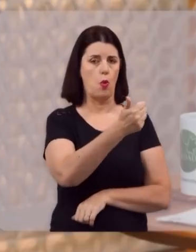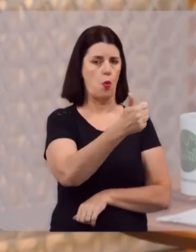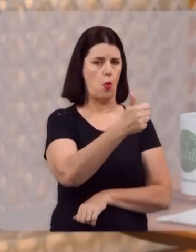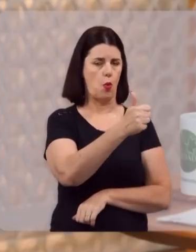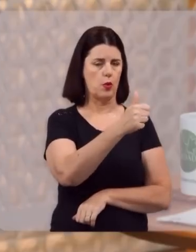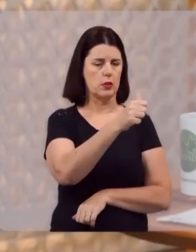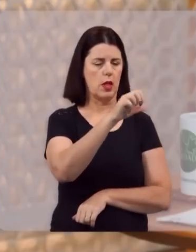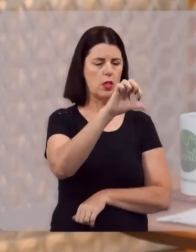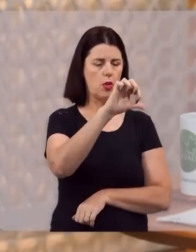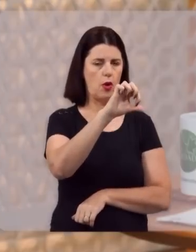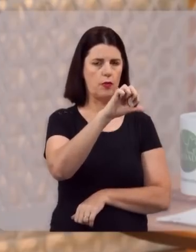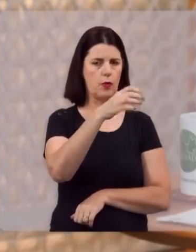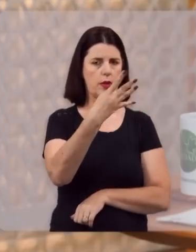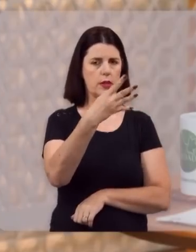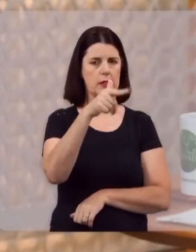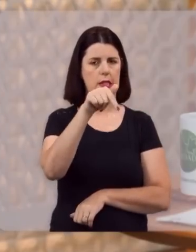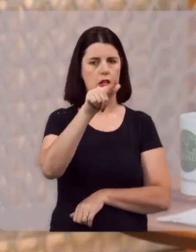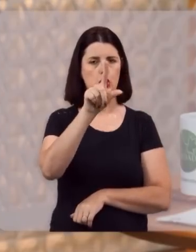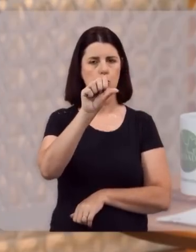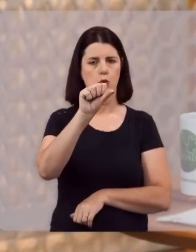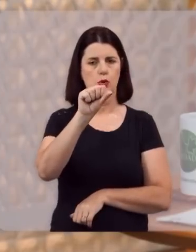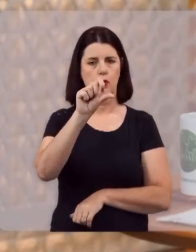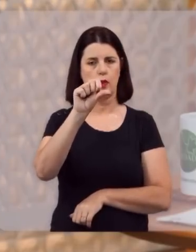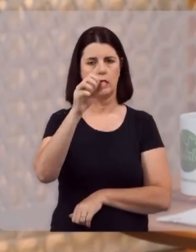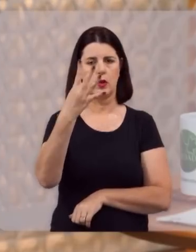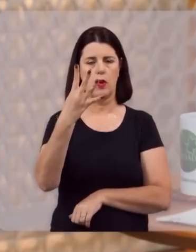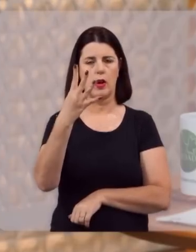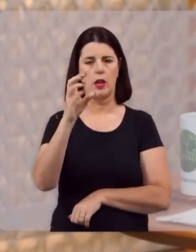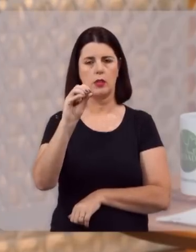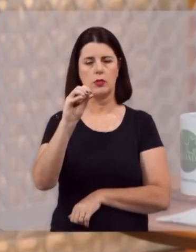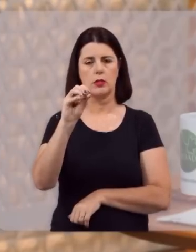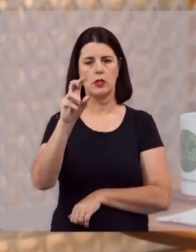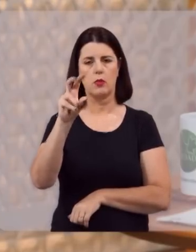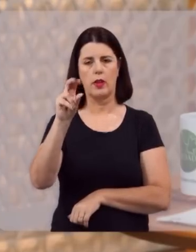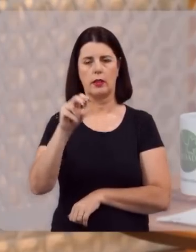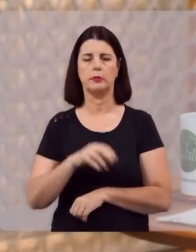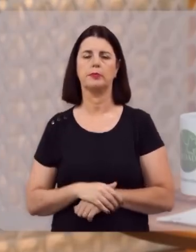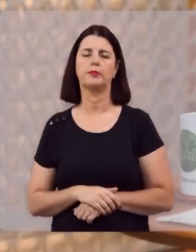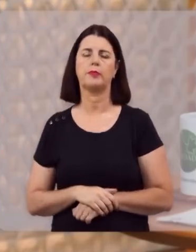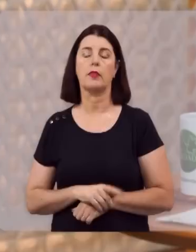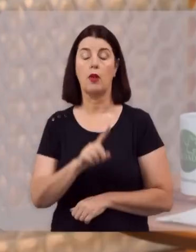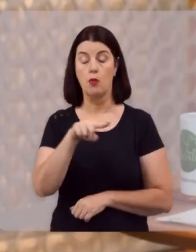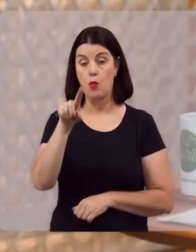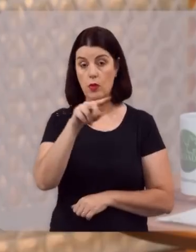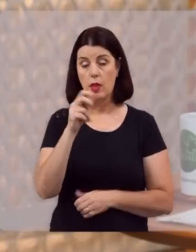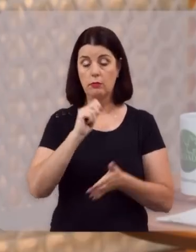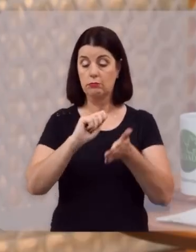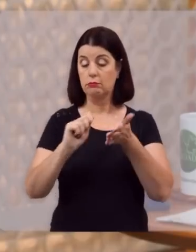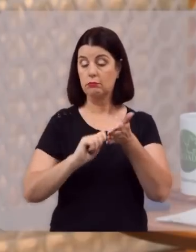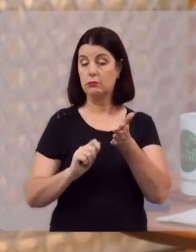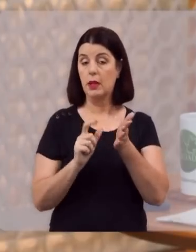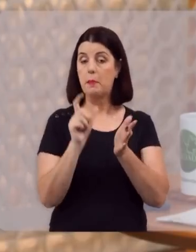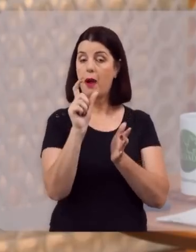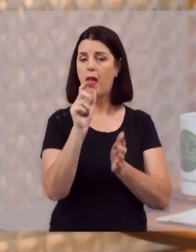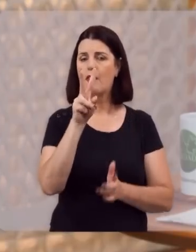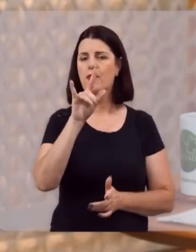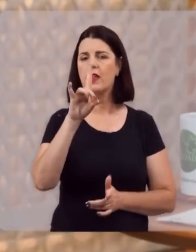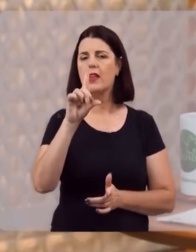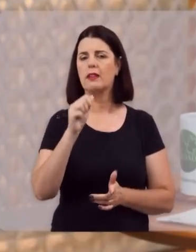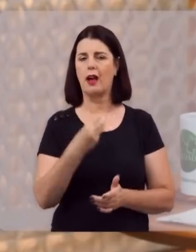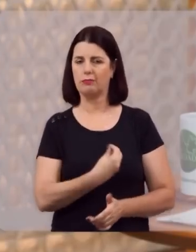O código de área é o 11 9 47 18 94 50. Você vai escrever a